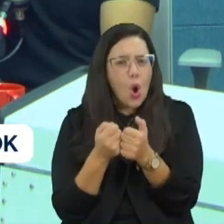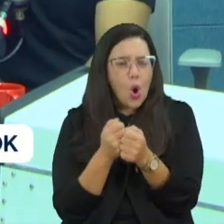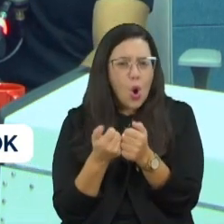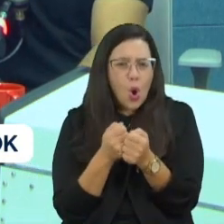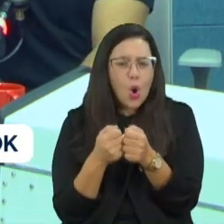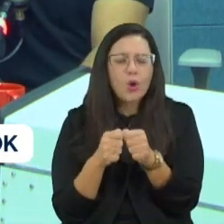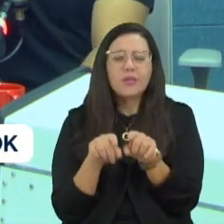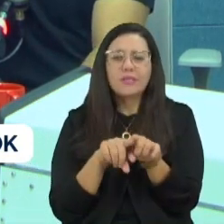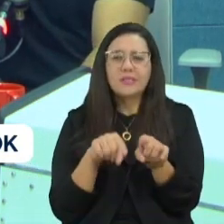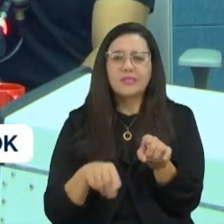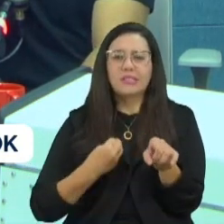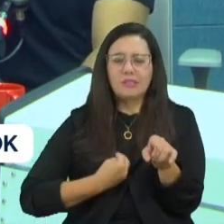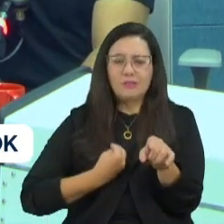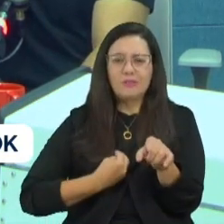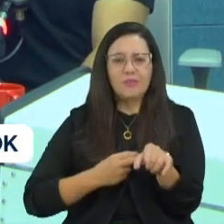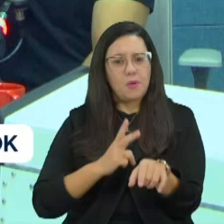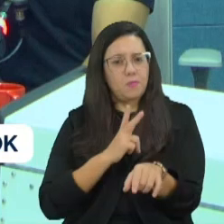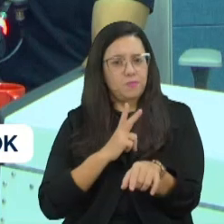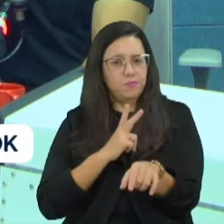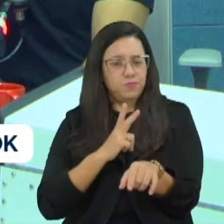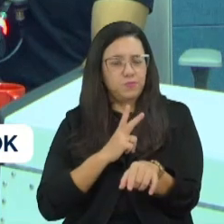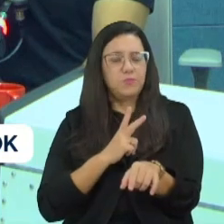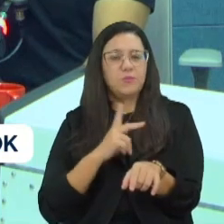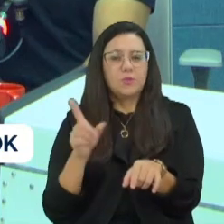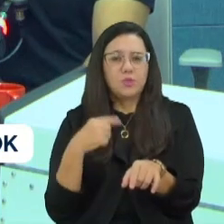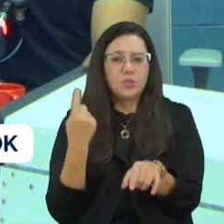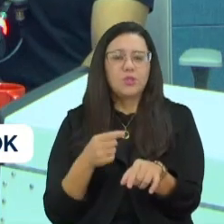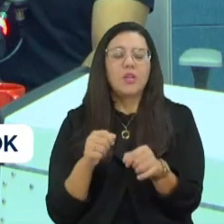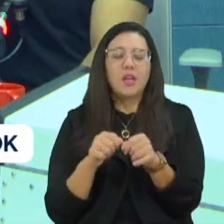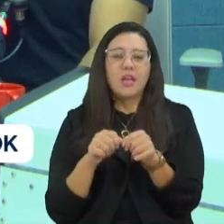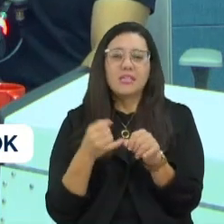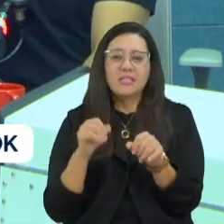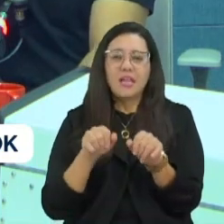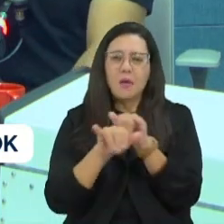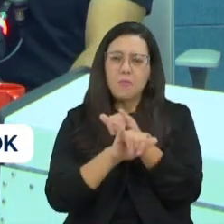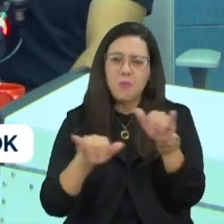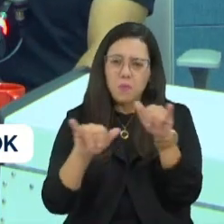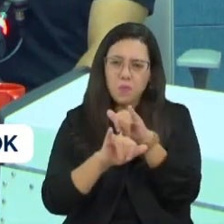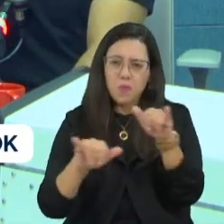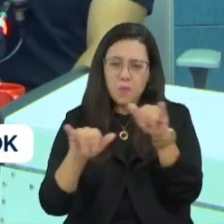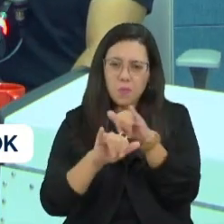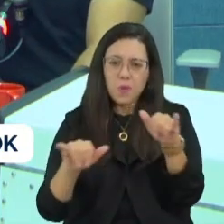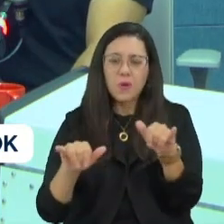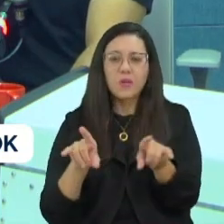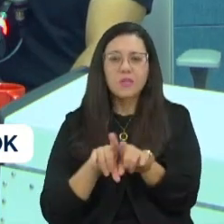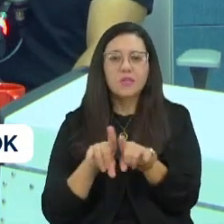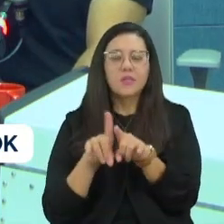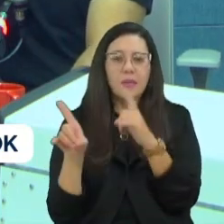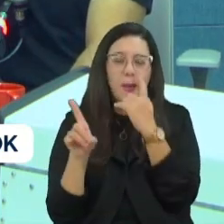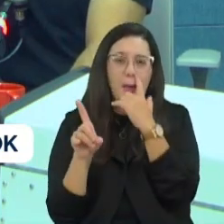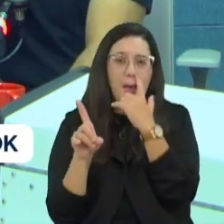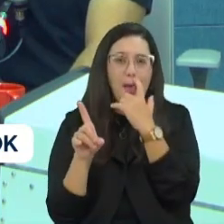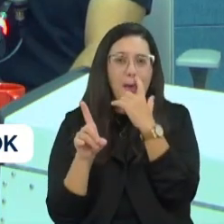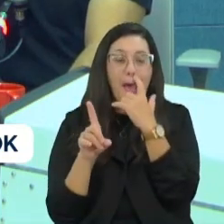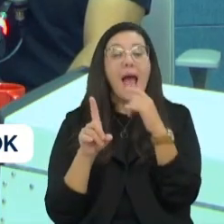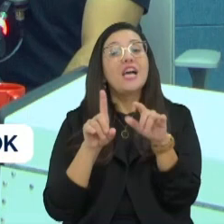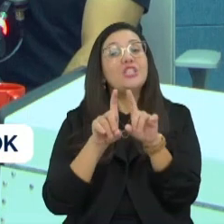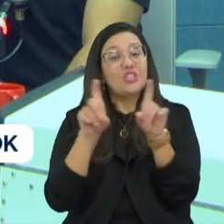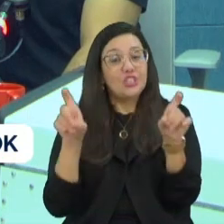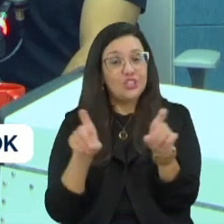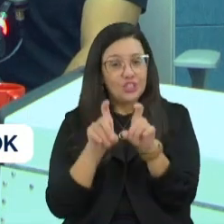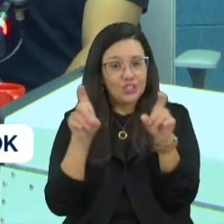área pública, que também é bastante preparada, o marketing, inclusive, né, para o marketing digital,